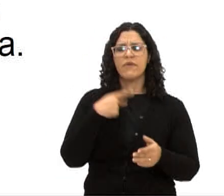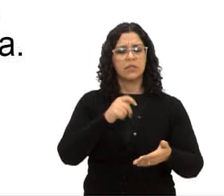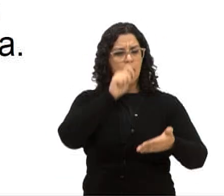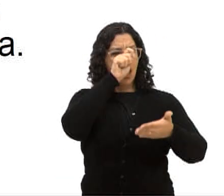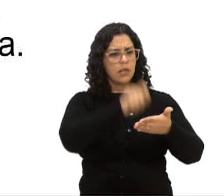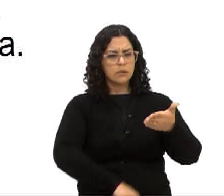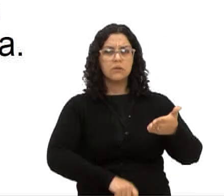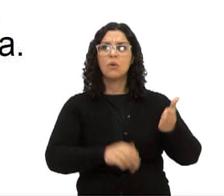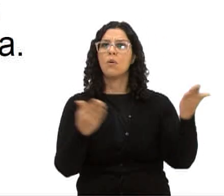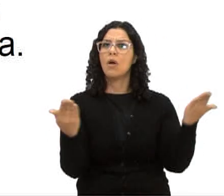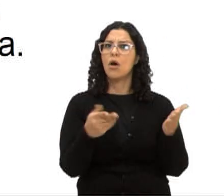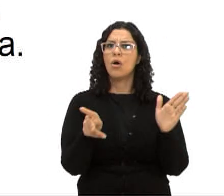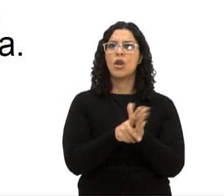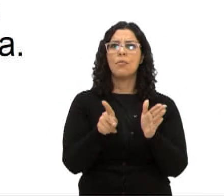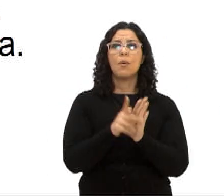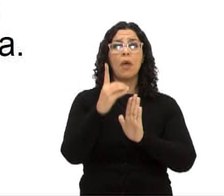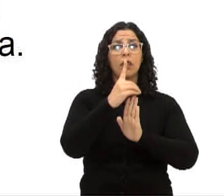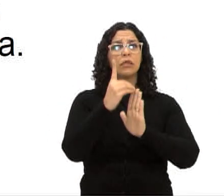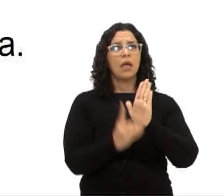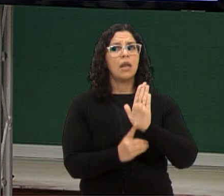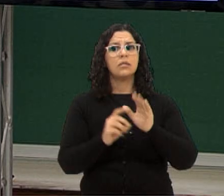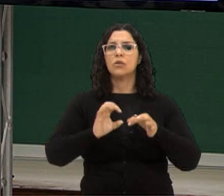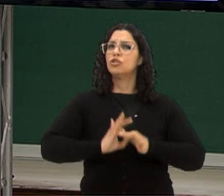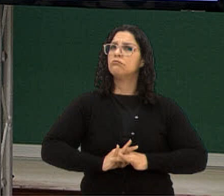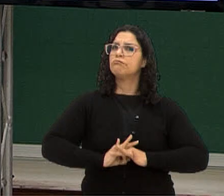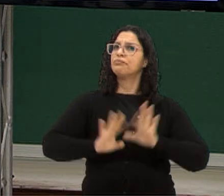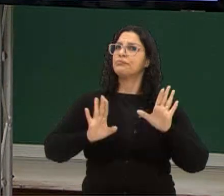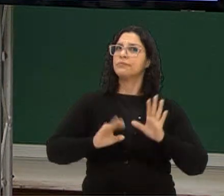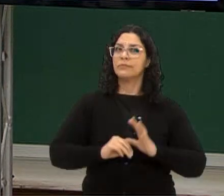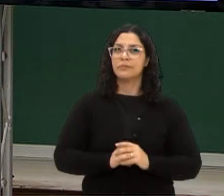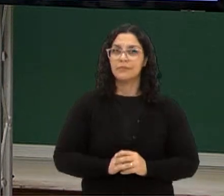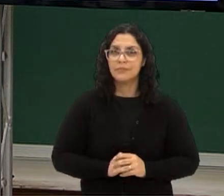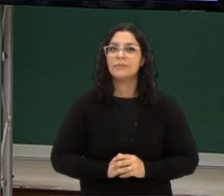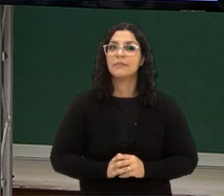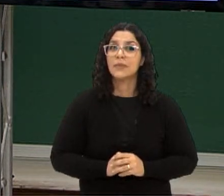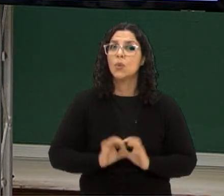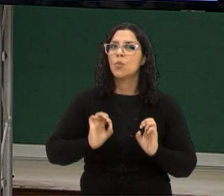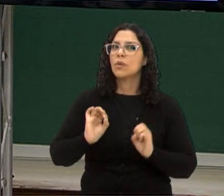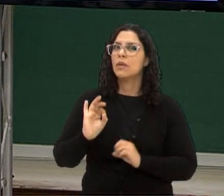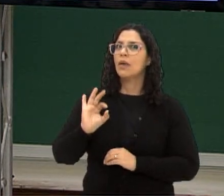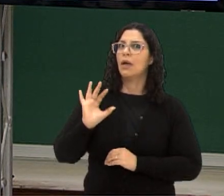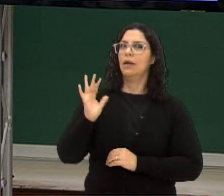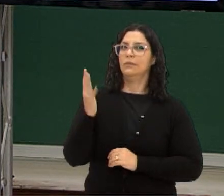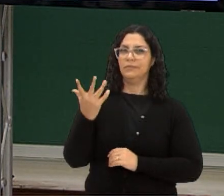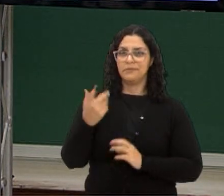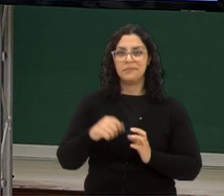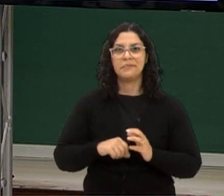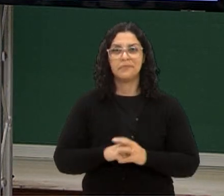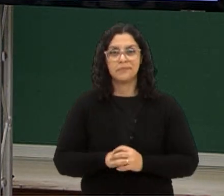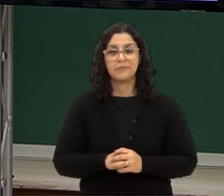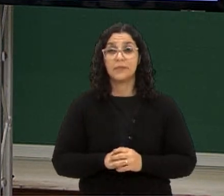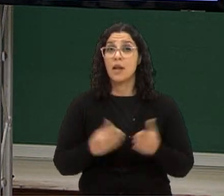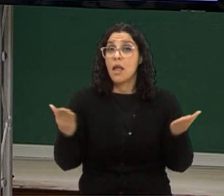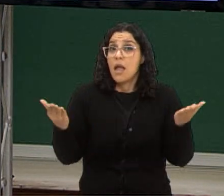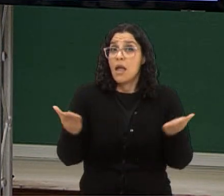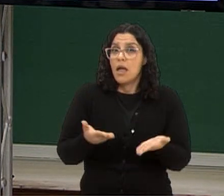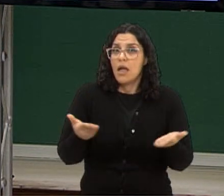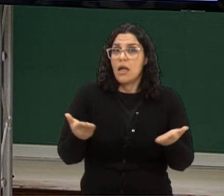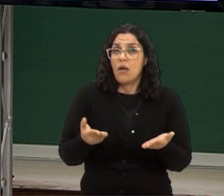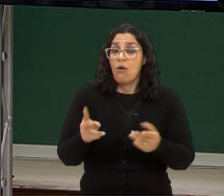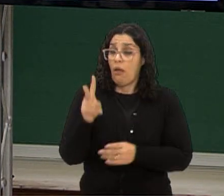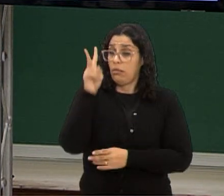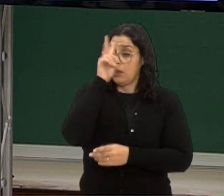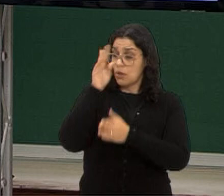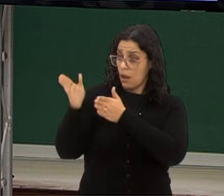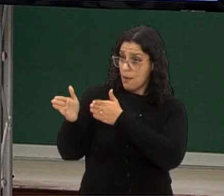ato assinando a Declaração de Independência. O que foi isso? Nesse momento da